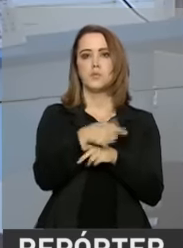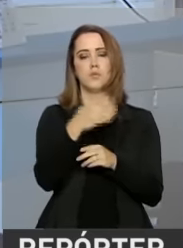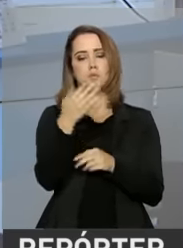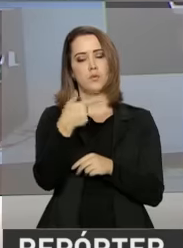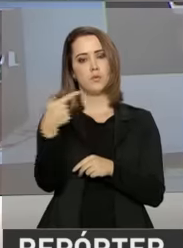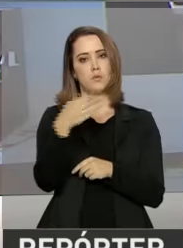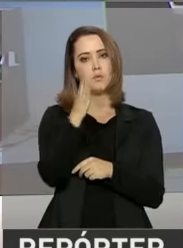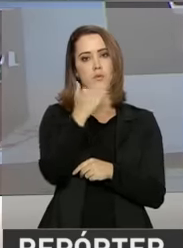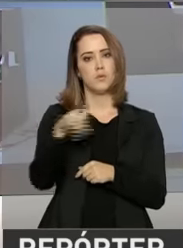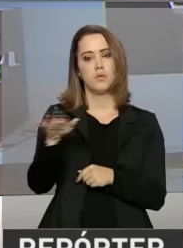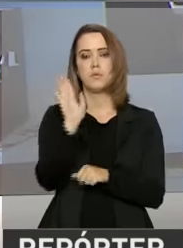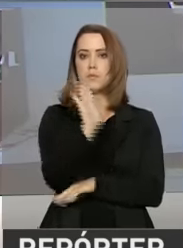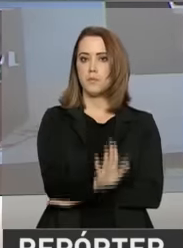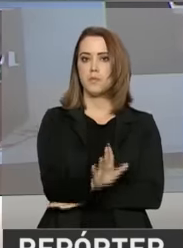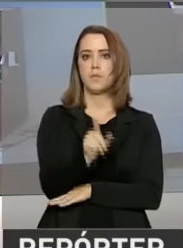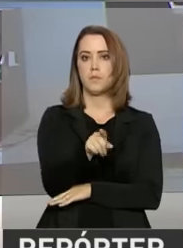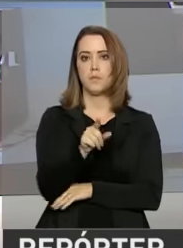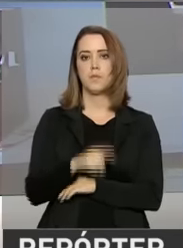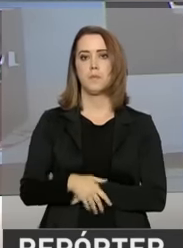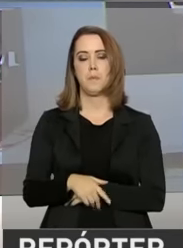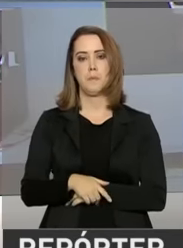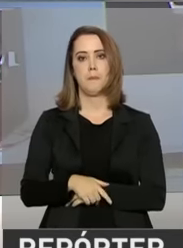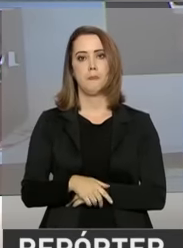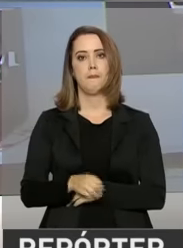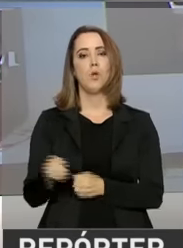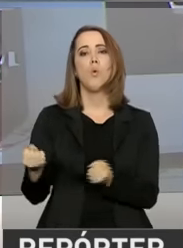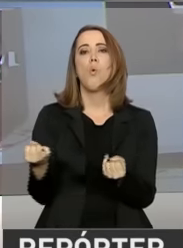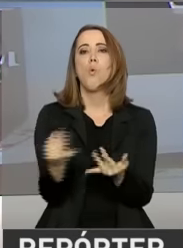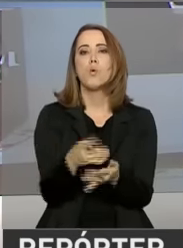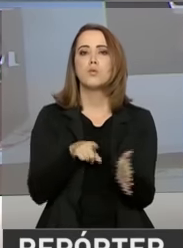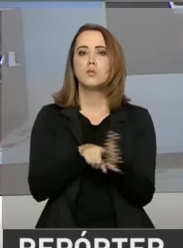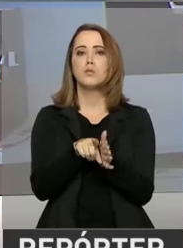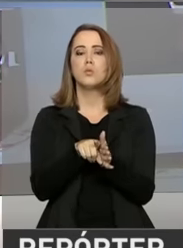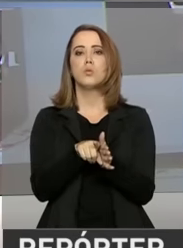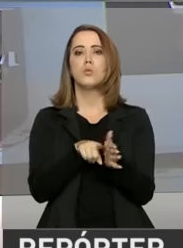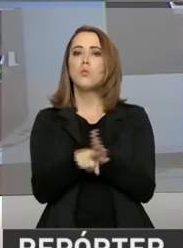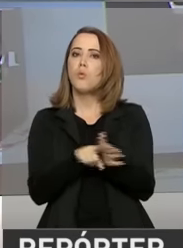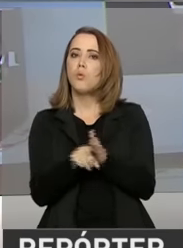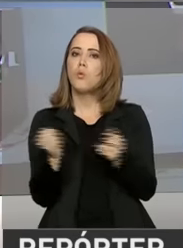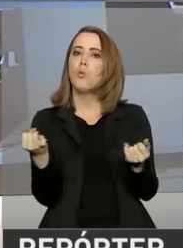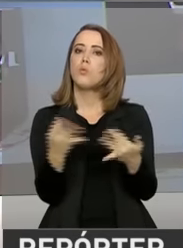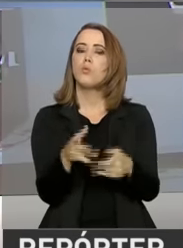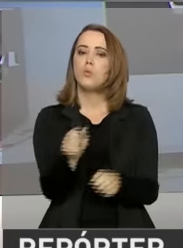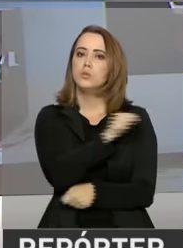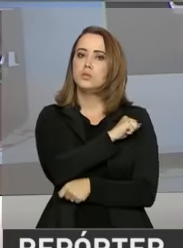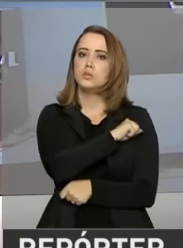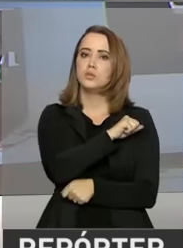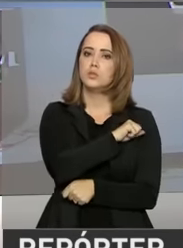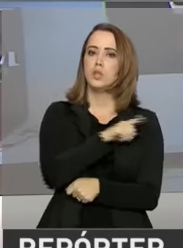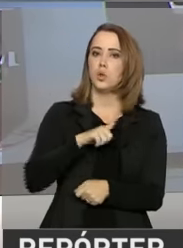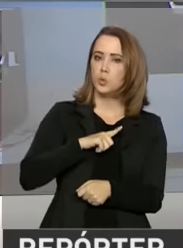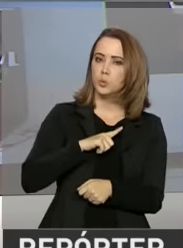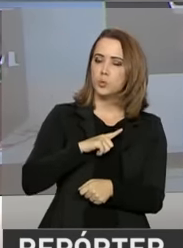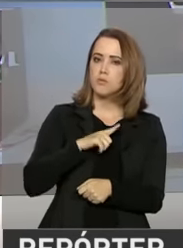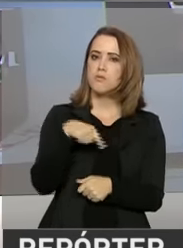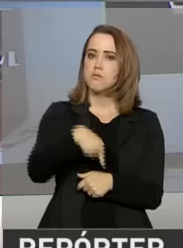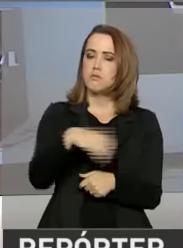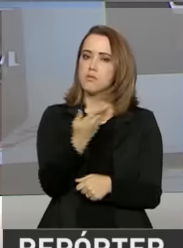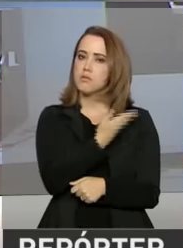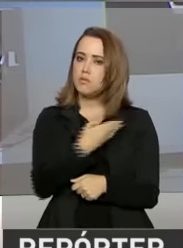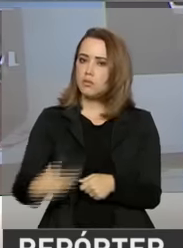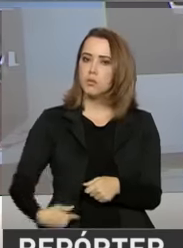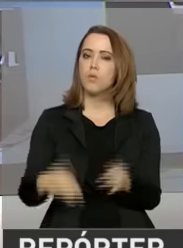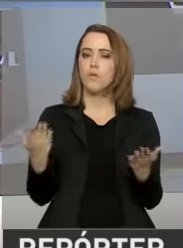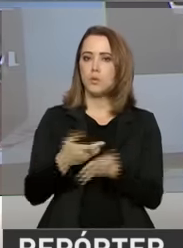da tarde quantos alunos na rede pública o Brasil tem hoje Você sabe quantos professores Quantas